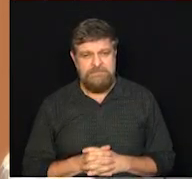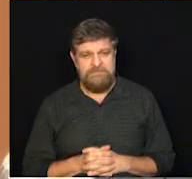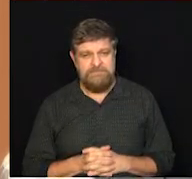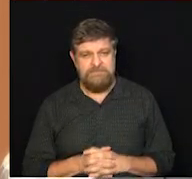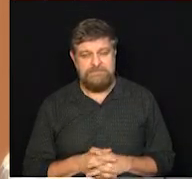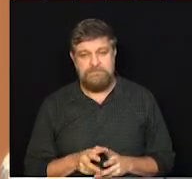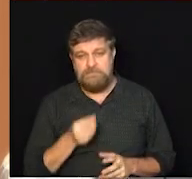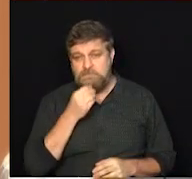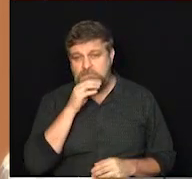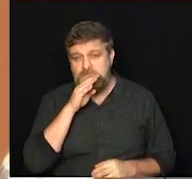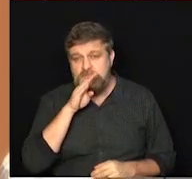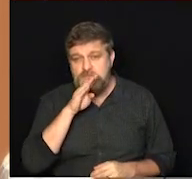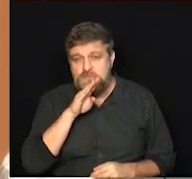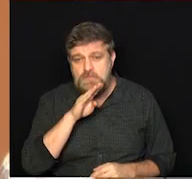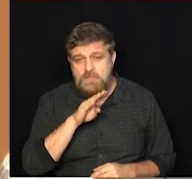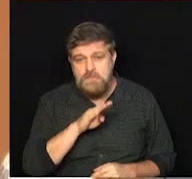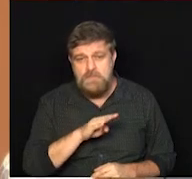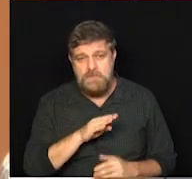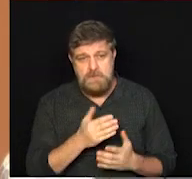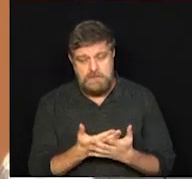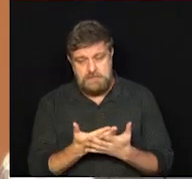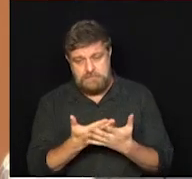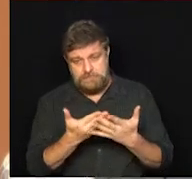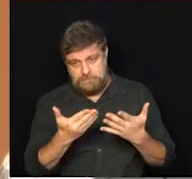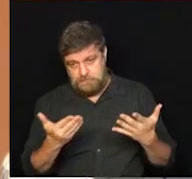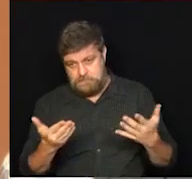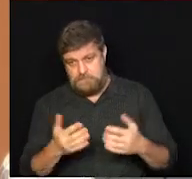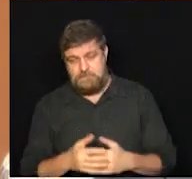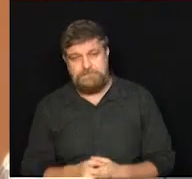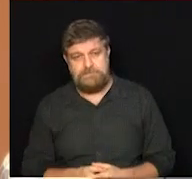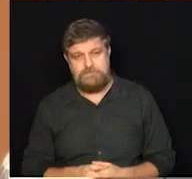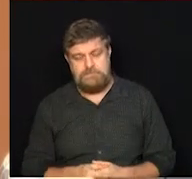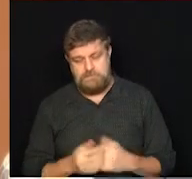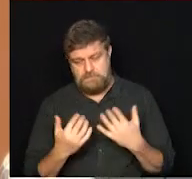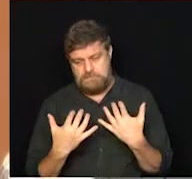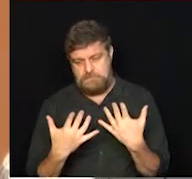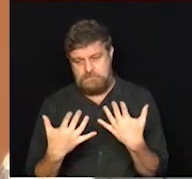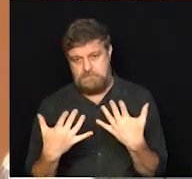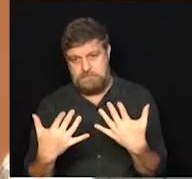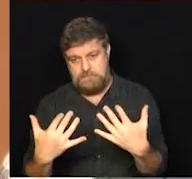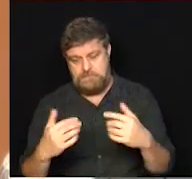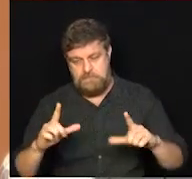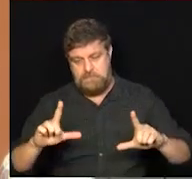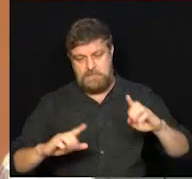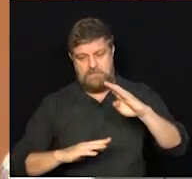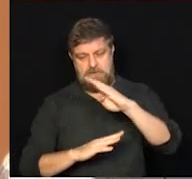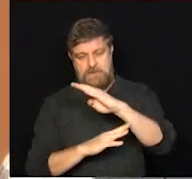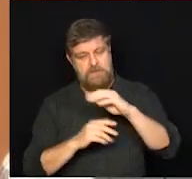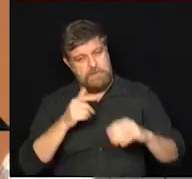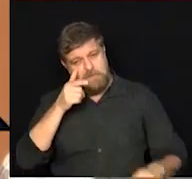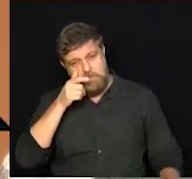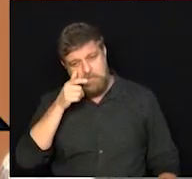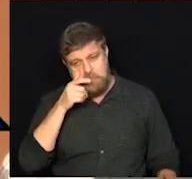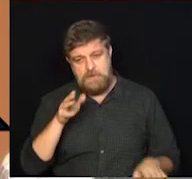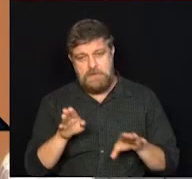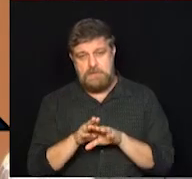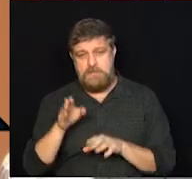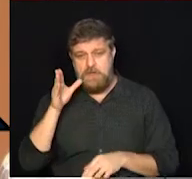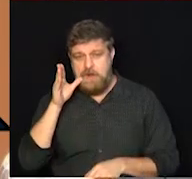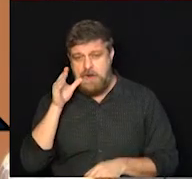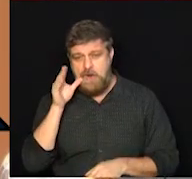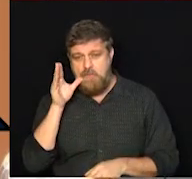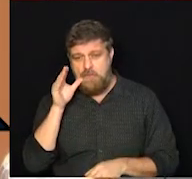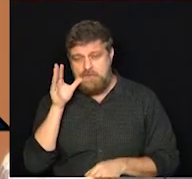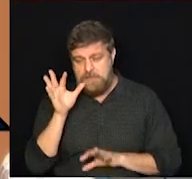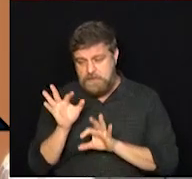boa tarde a todos todos todos que acompanham a gente próximo câmera a todos os funcionários estão